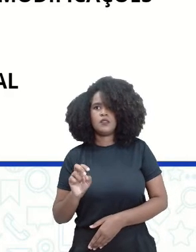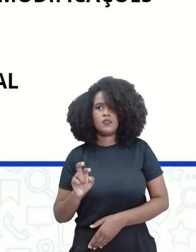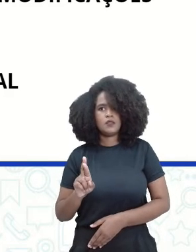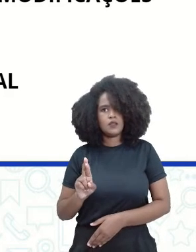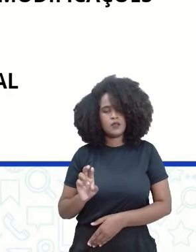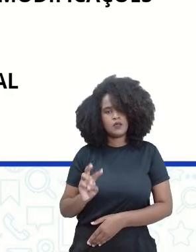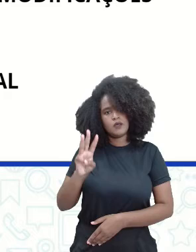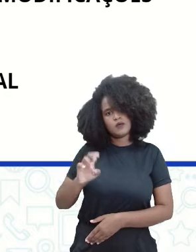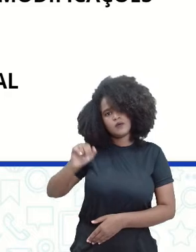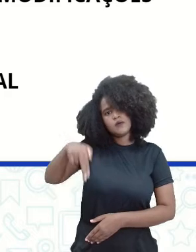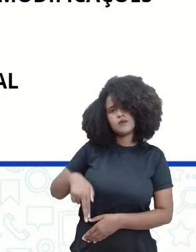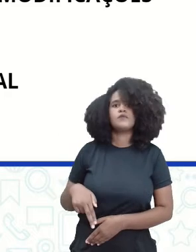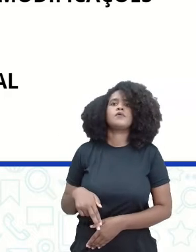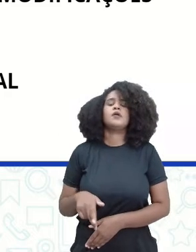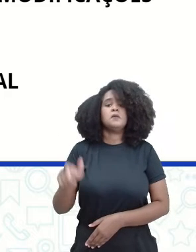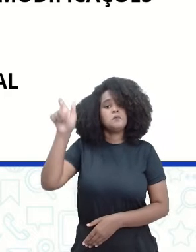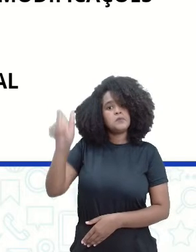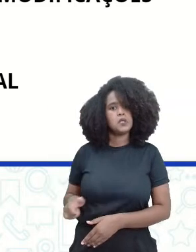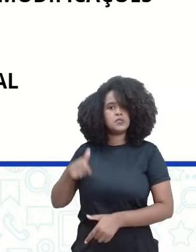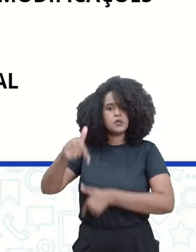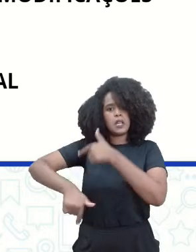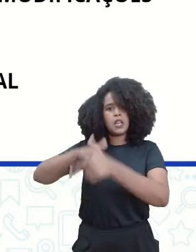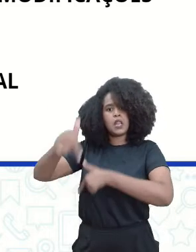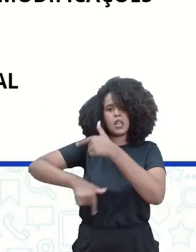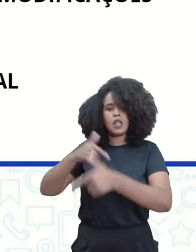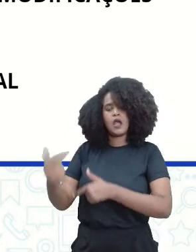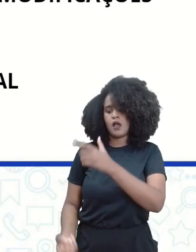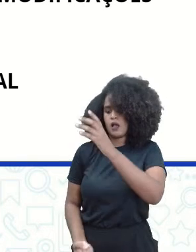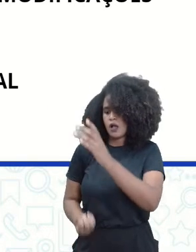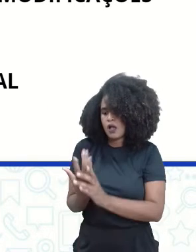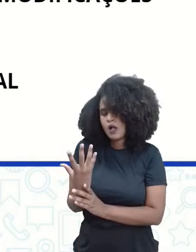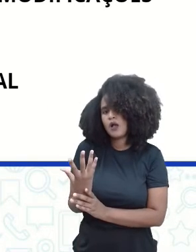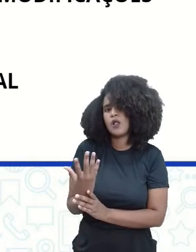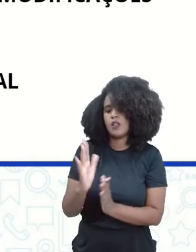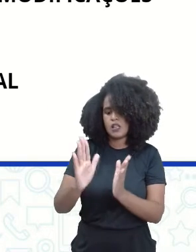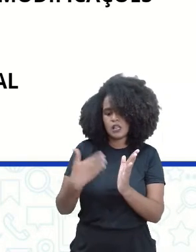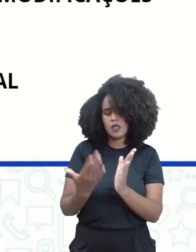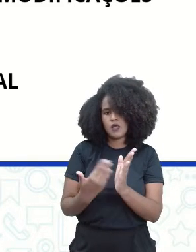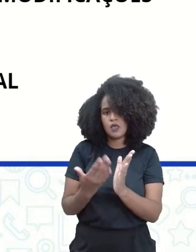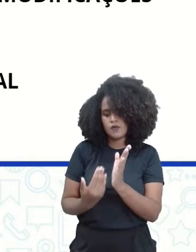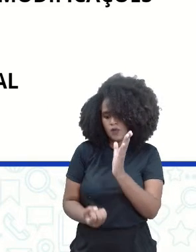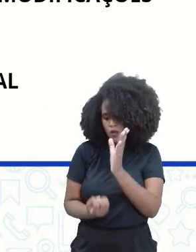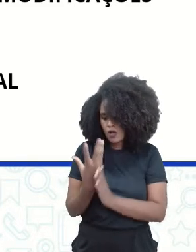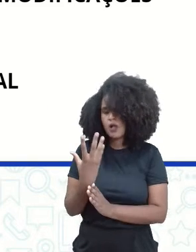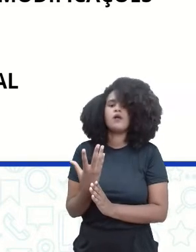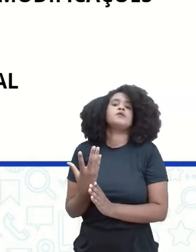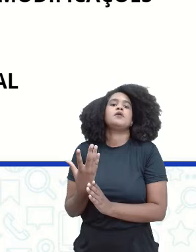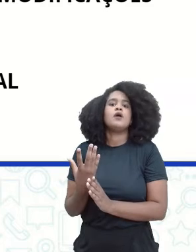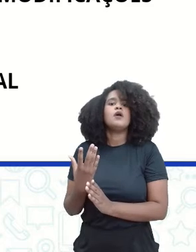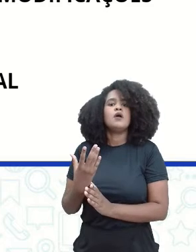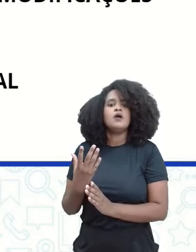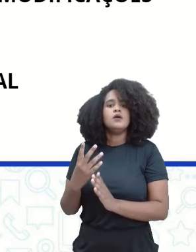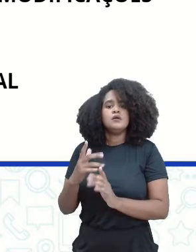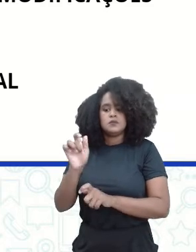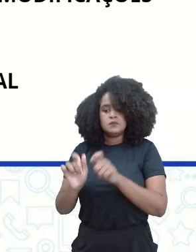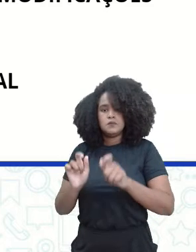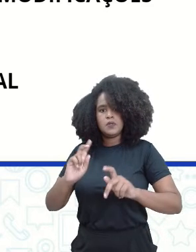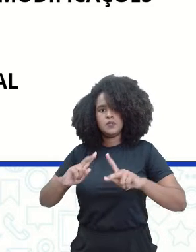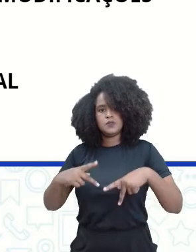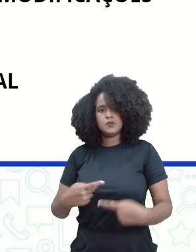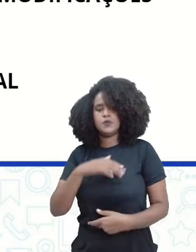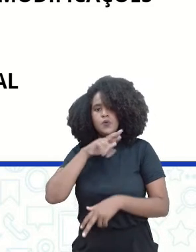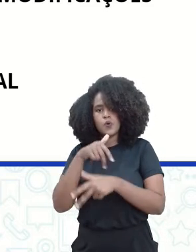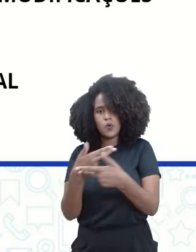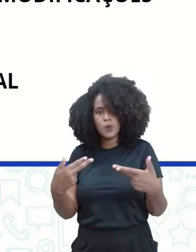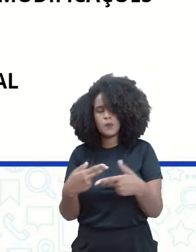né, trabalhou e escreveu aí A Origem das Espécies, é o seu livro mais famoso, fala sobre as modificações que as